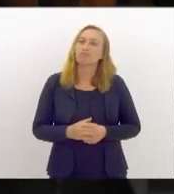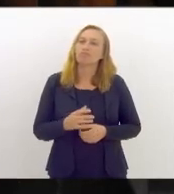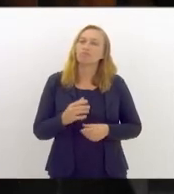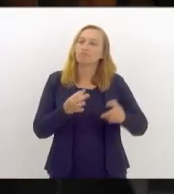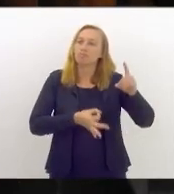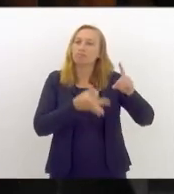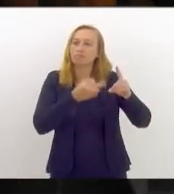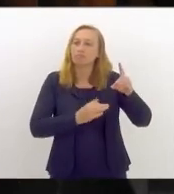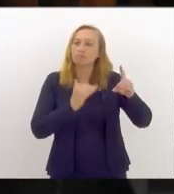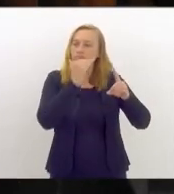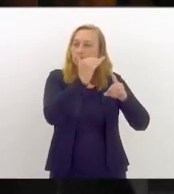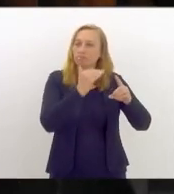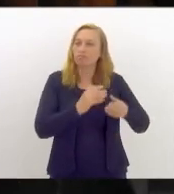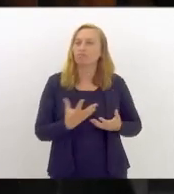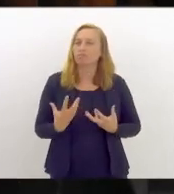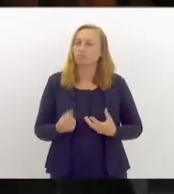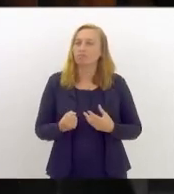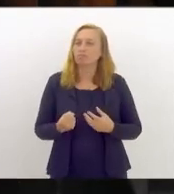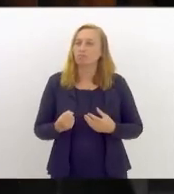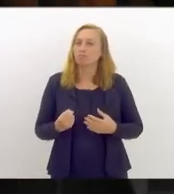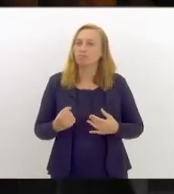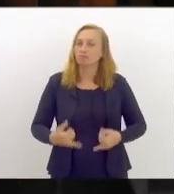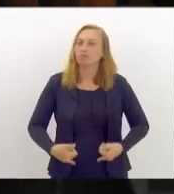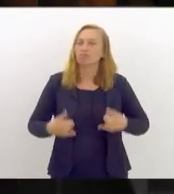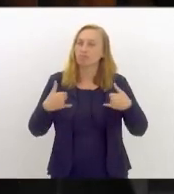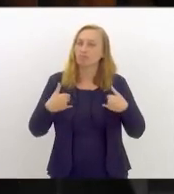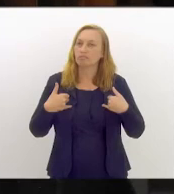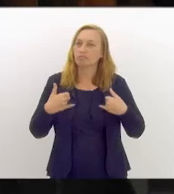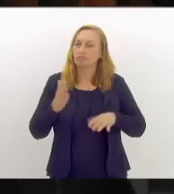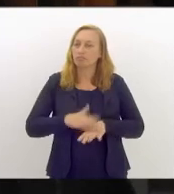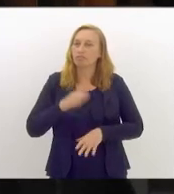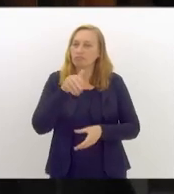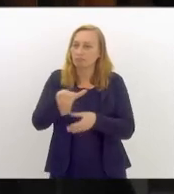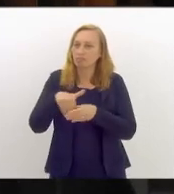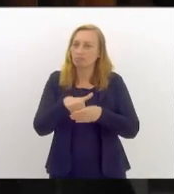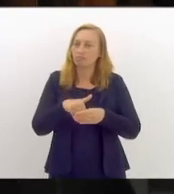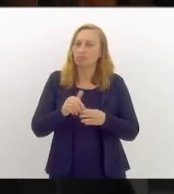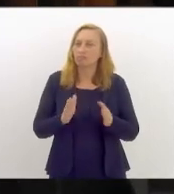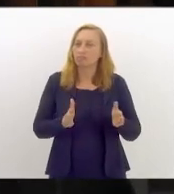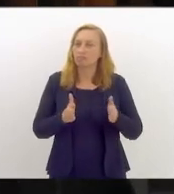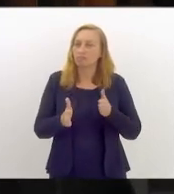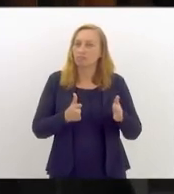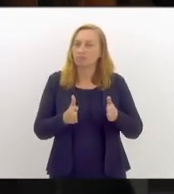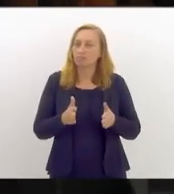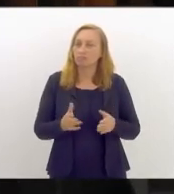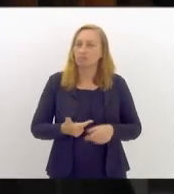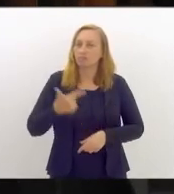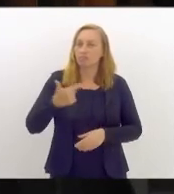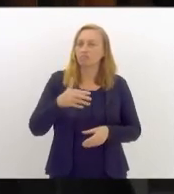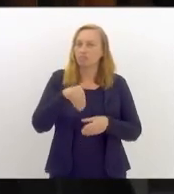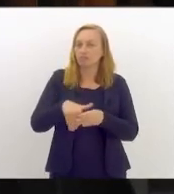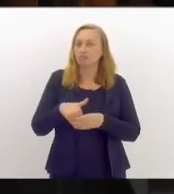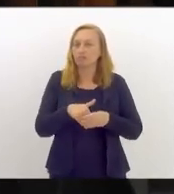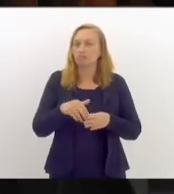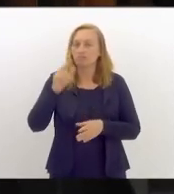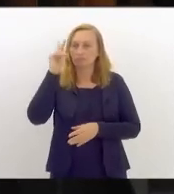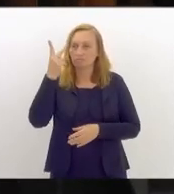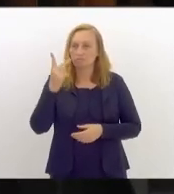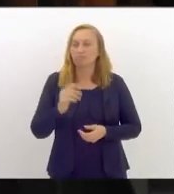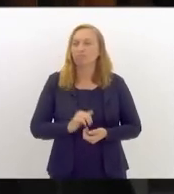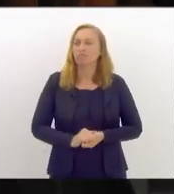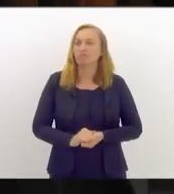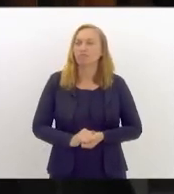Desembargador recebi a honra máxima de ter sido mais votado em minha lista e o segundo mais votado na história do quinto